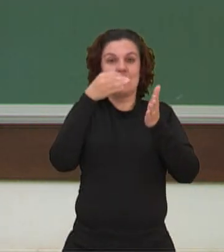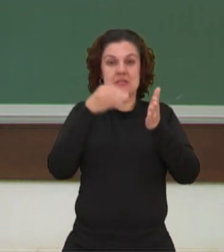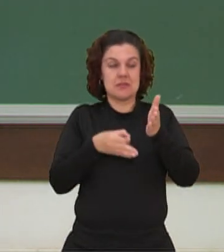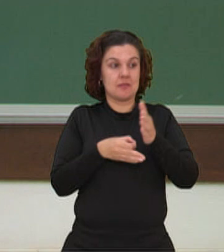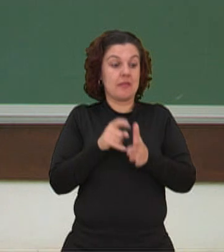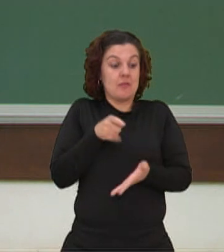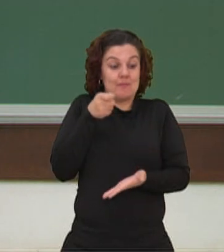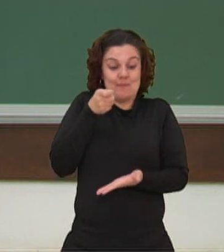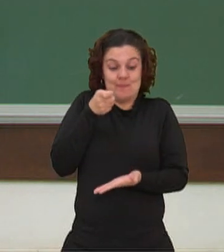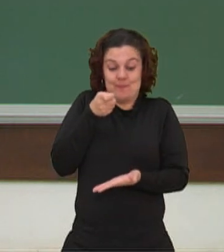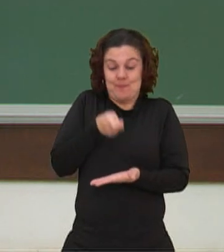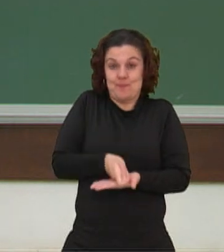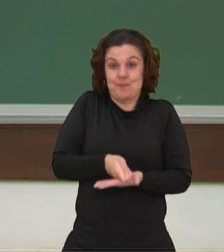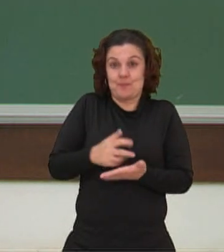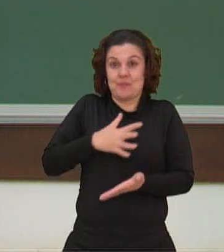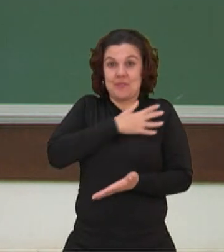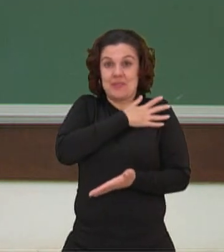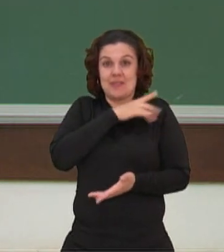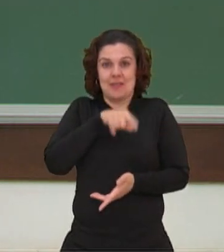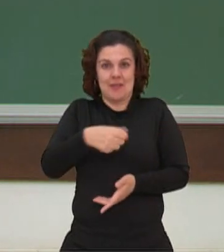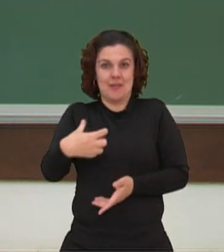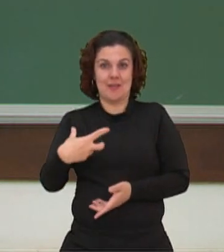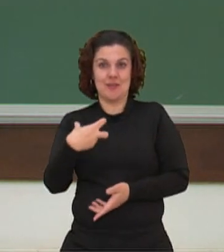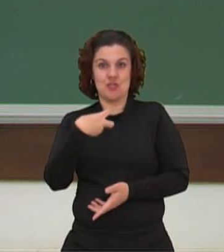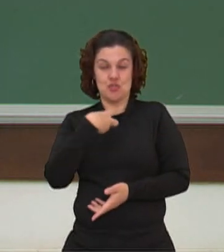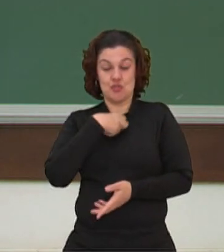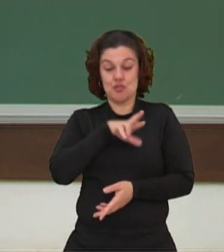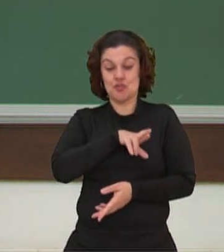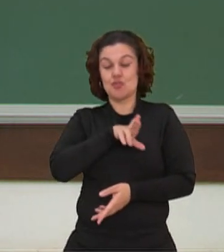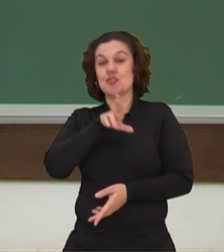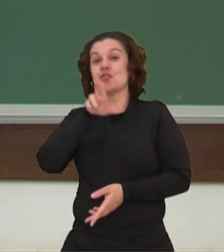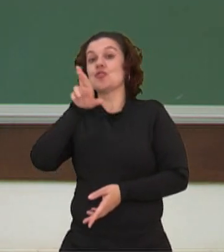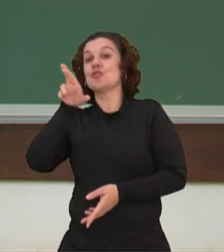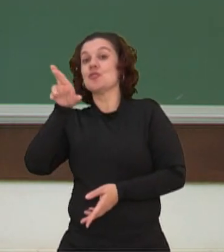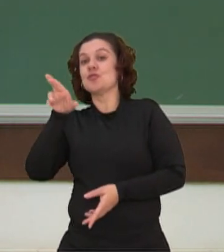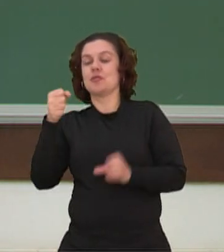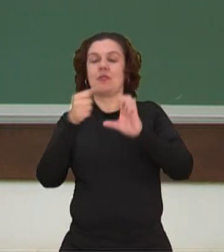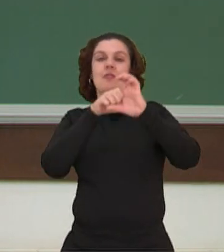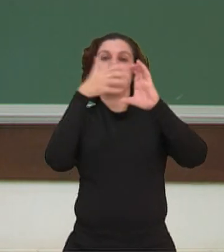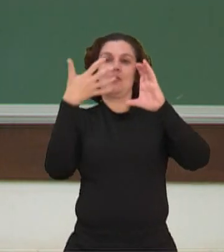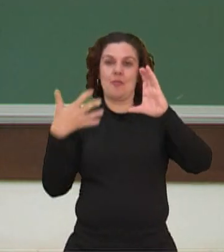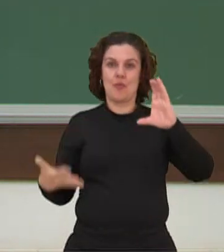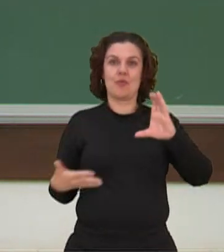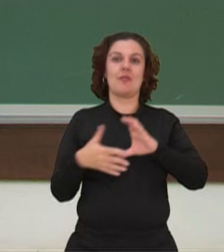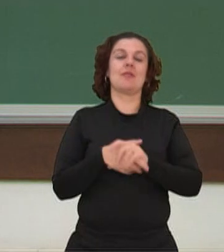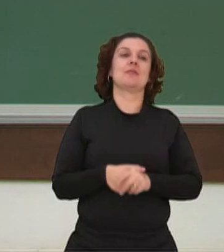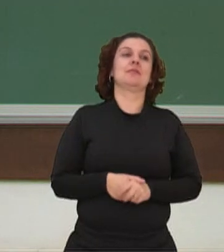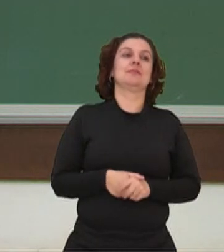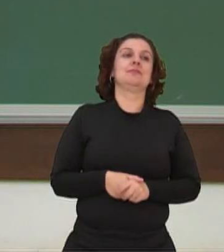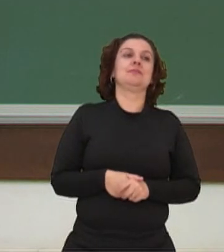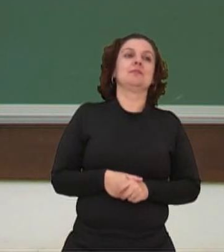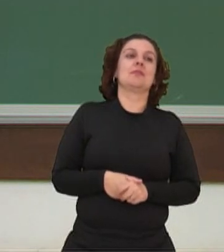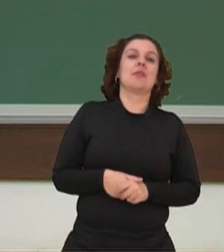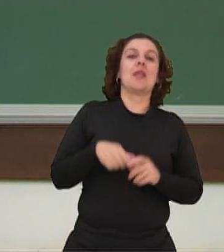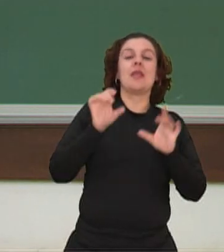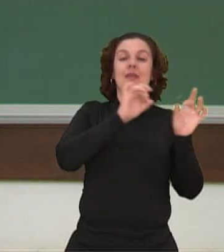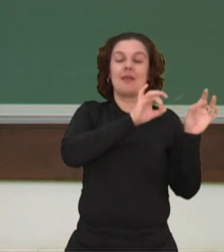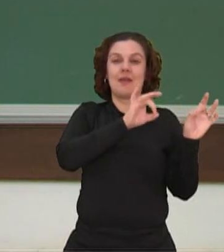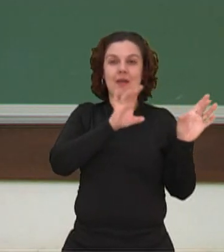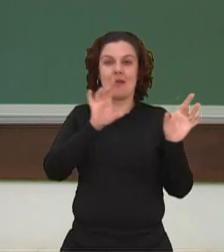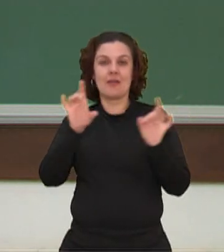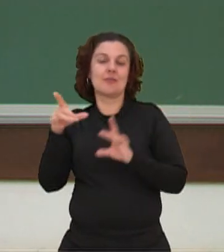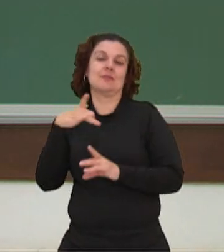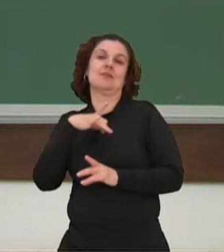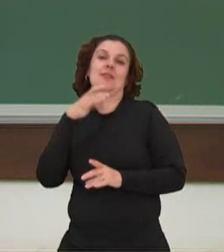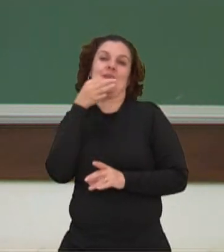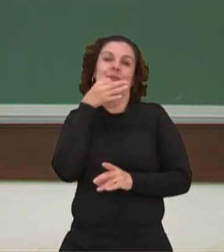essa ditadura do Getúlio Vargas, muito diferente da democracia, que é essa ideia de que cada um tem